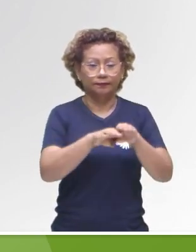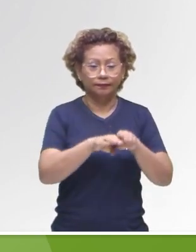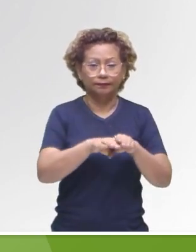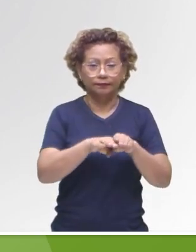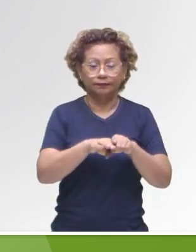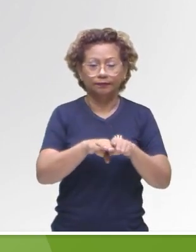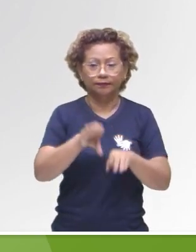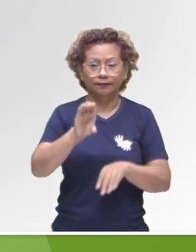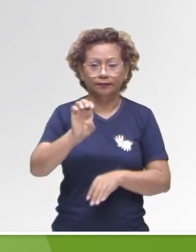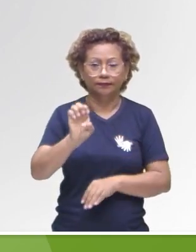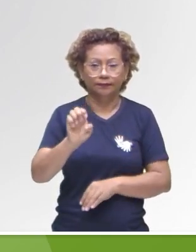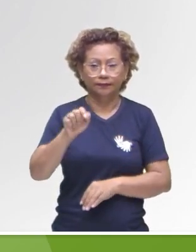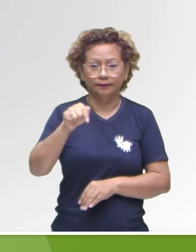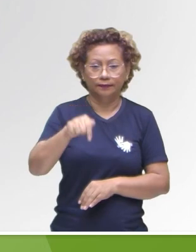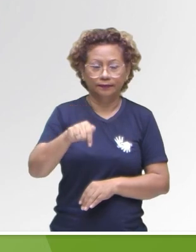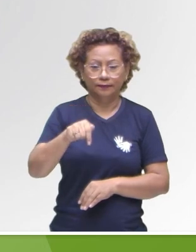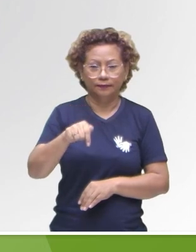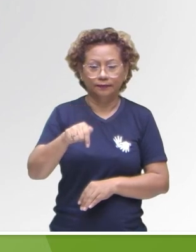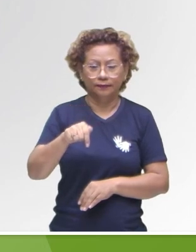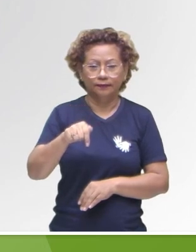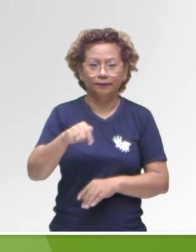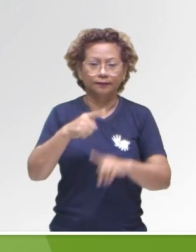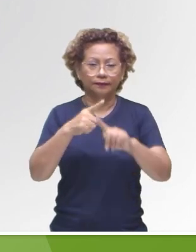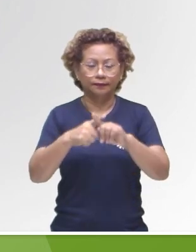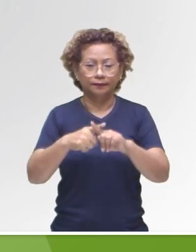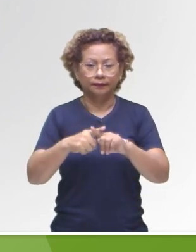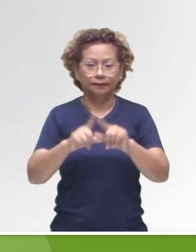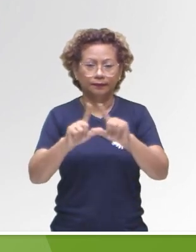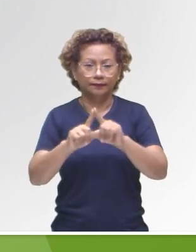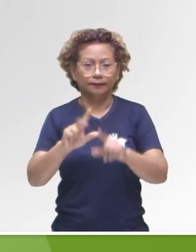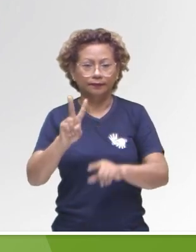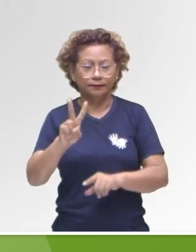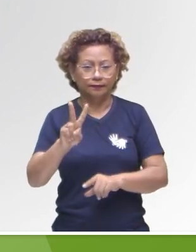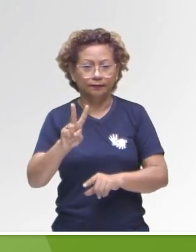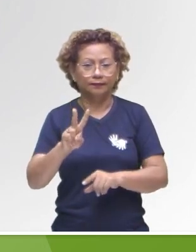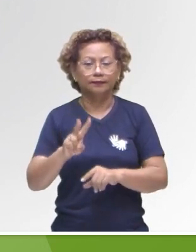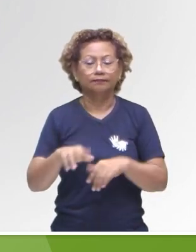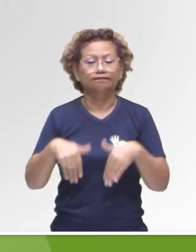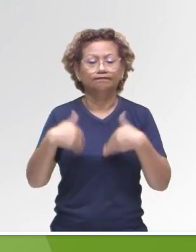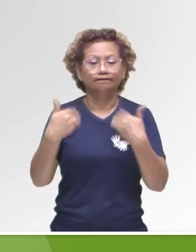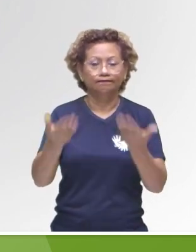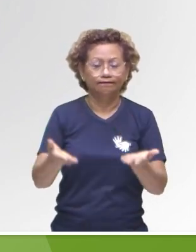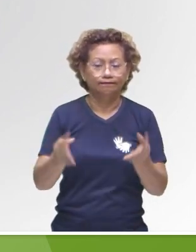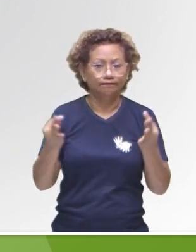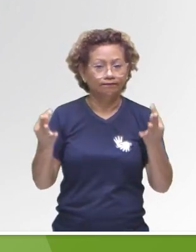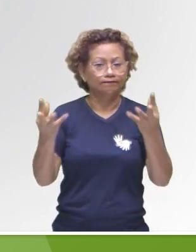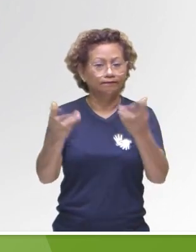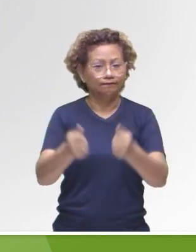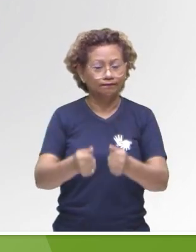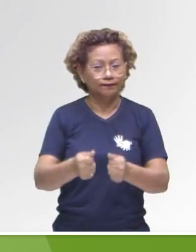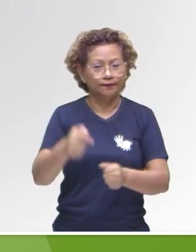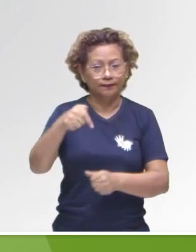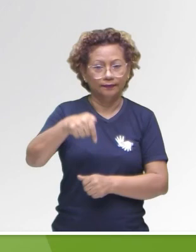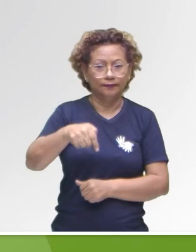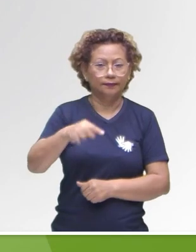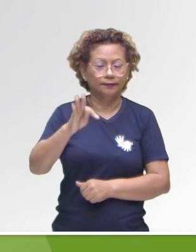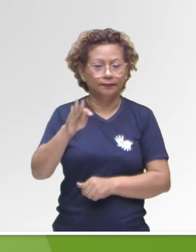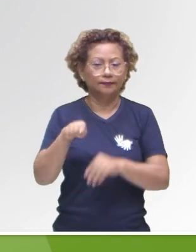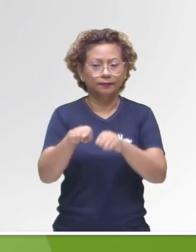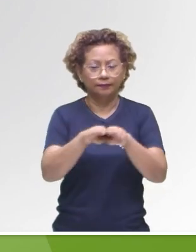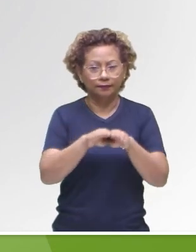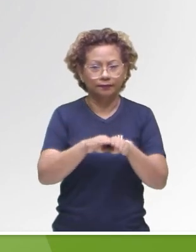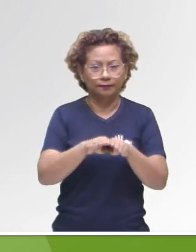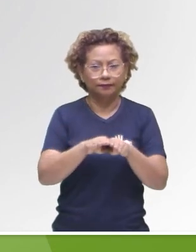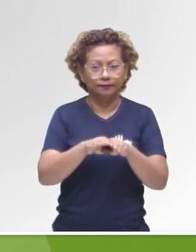potencial. Portanto, a carga total, CEQ vale 7,5,